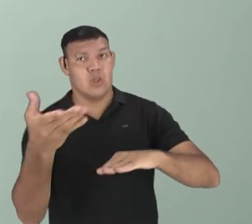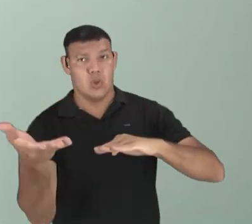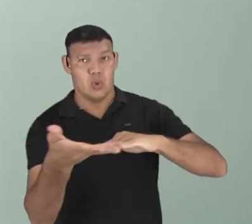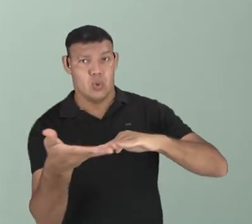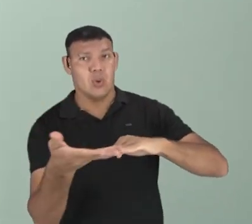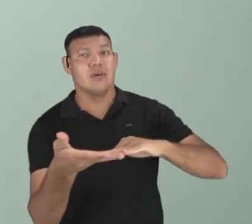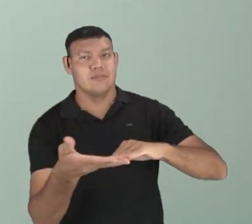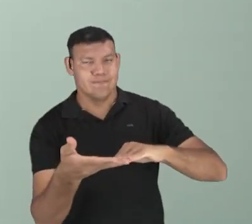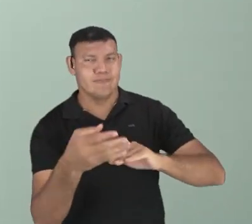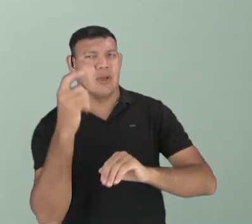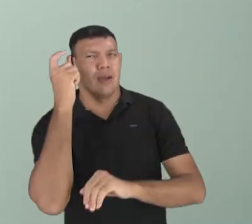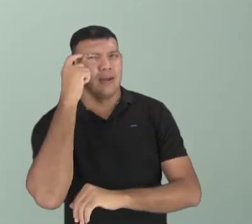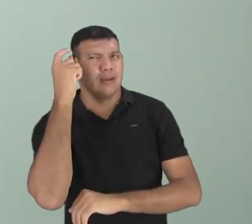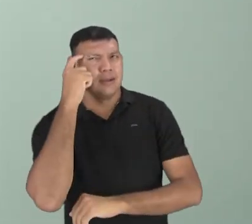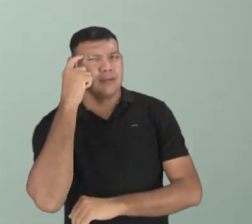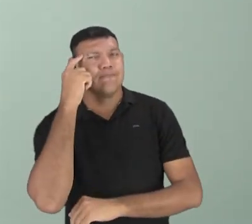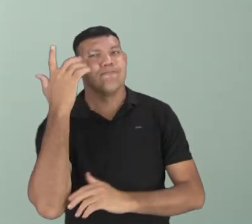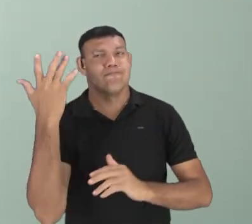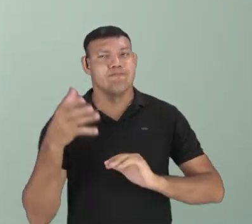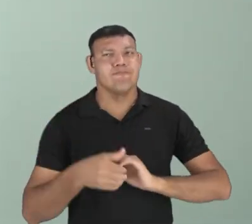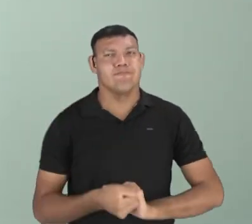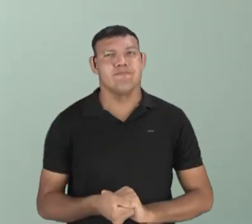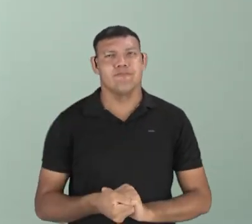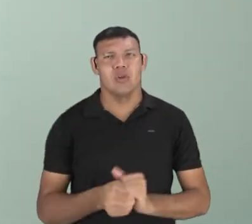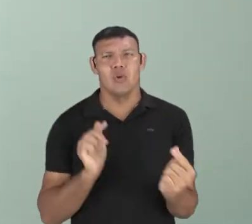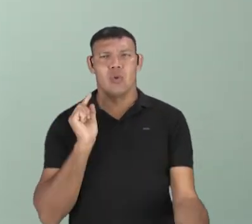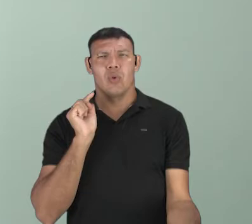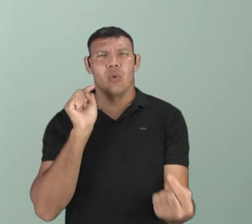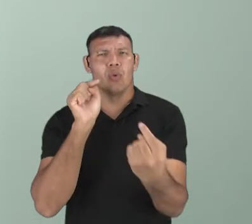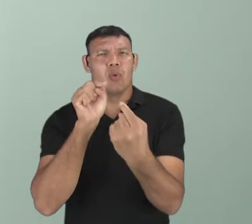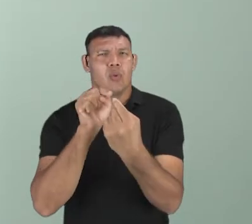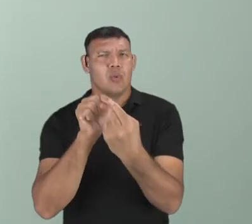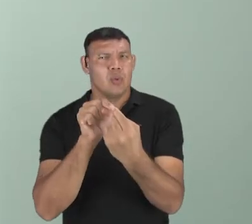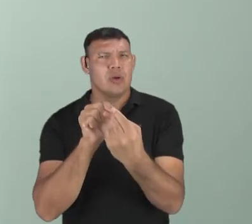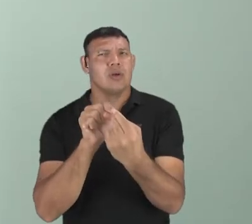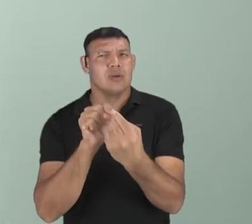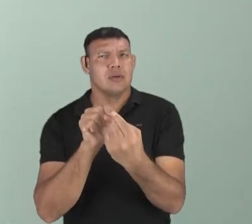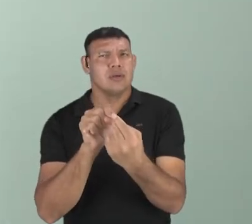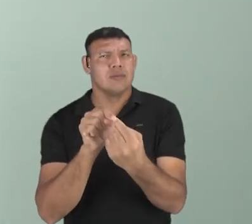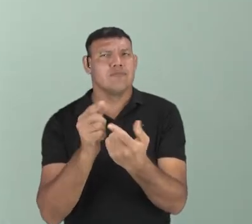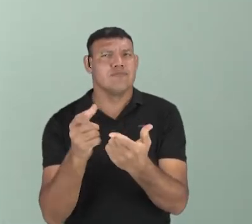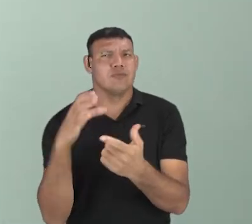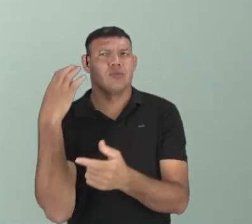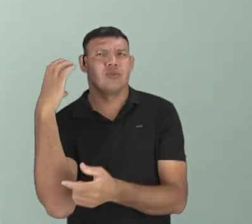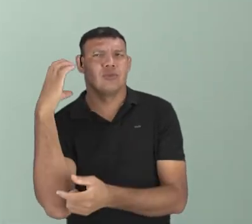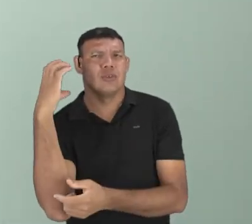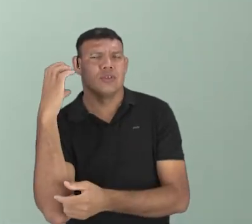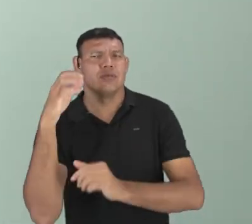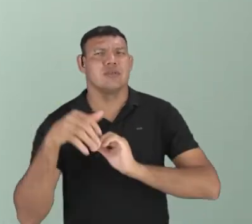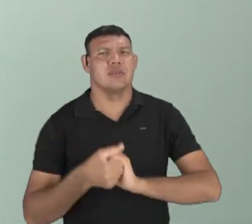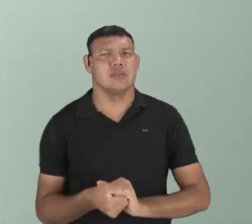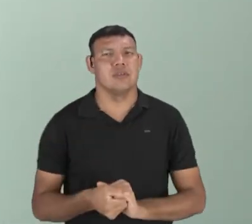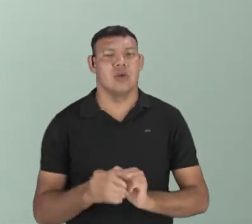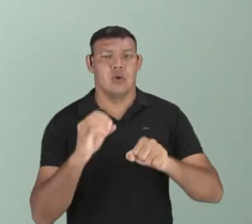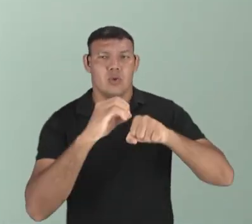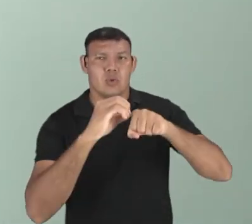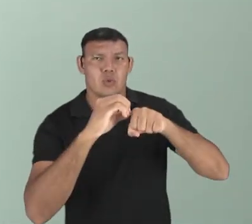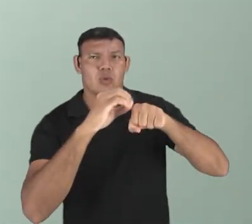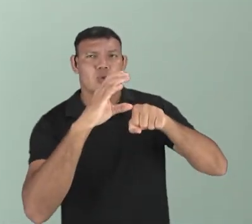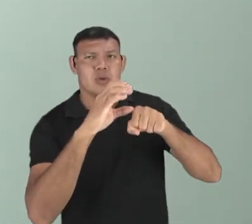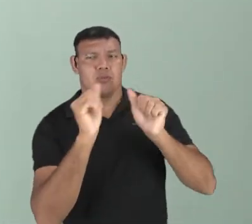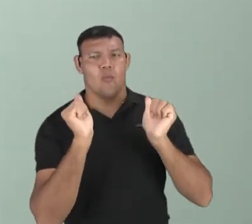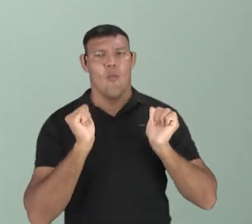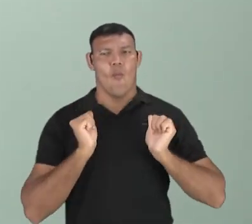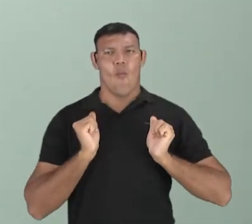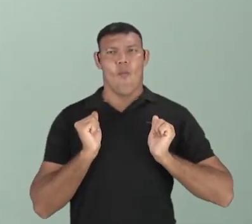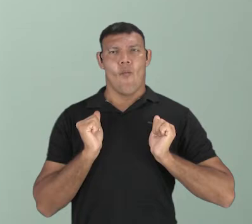a pensar sobre qual é a finalidade, para que uso, não é a ciência em si, o conhecimento científico ele seria neutro. O